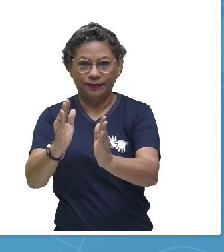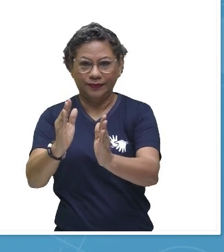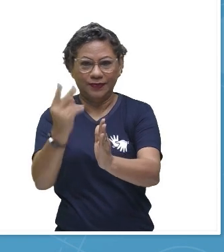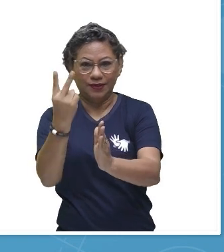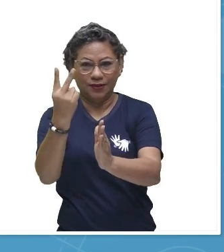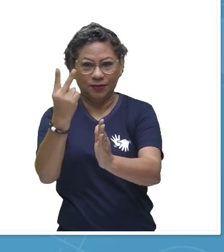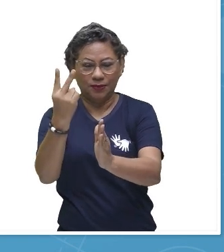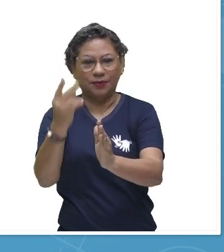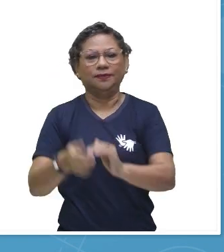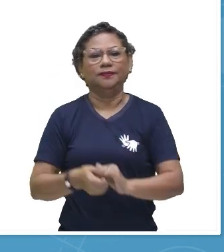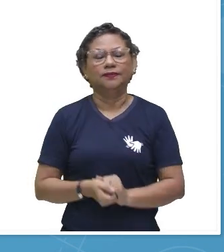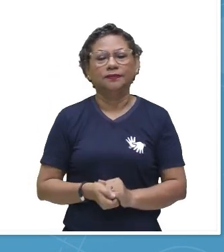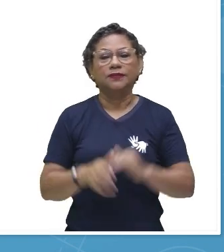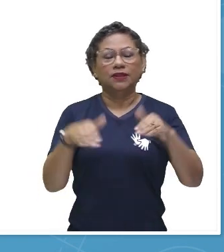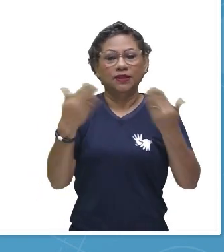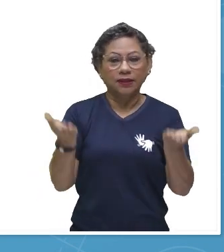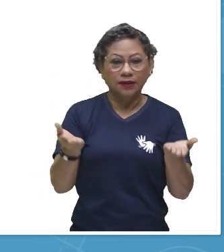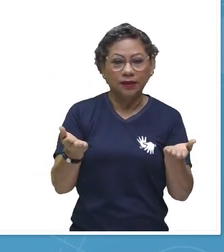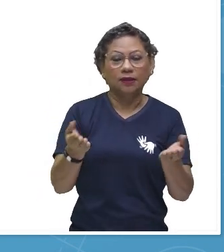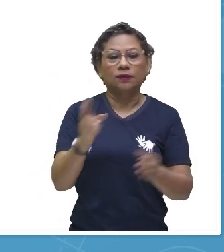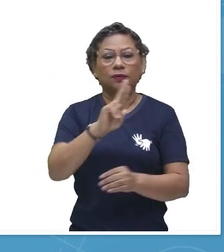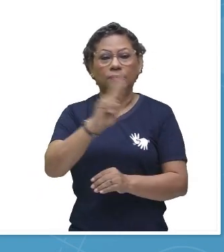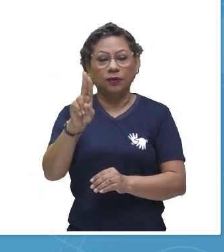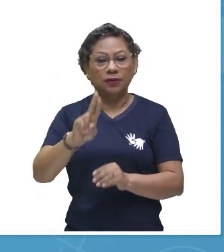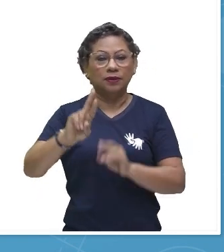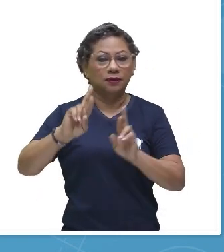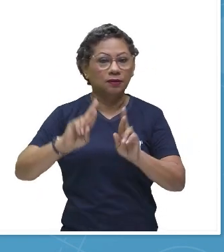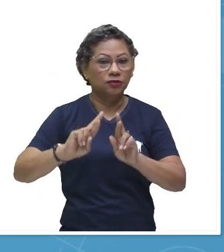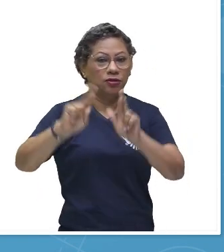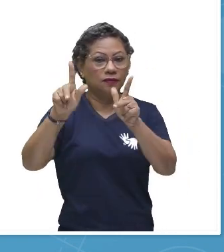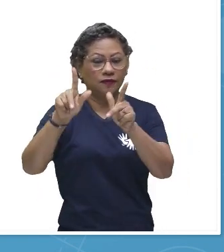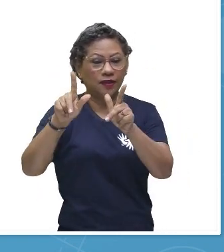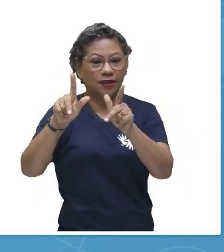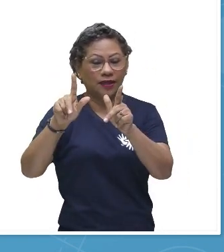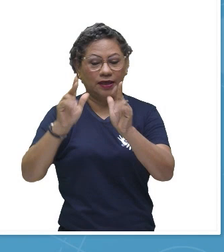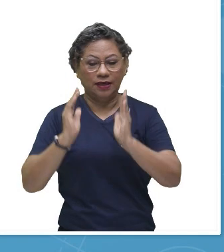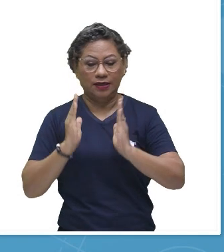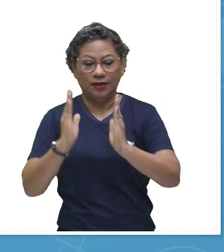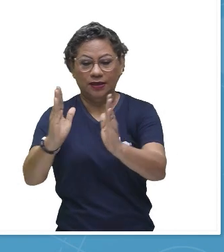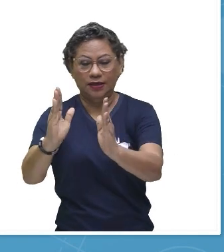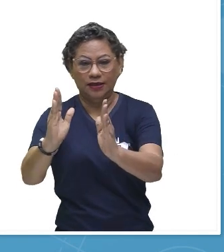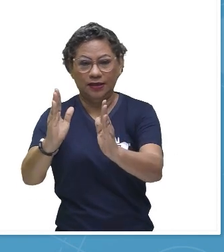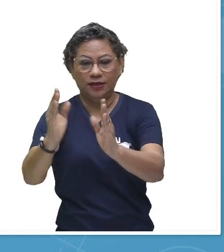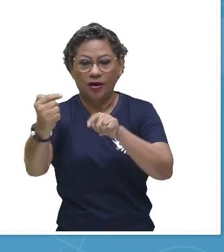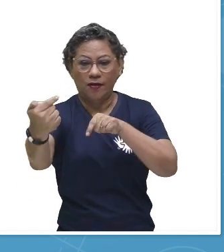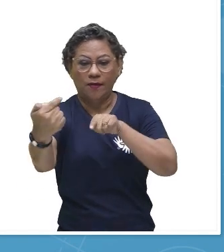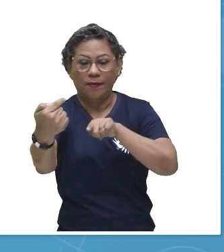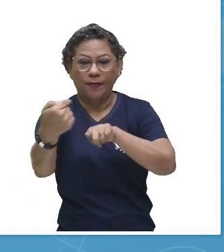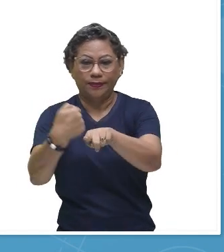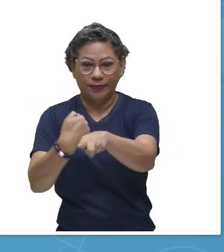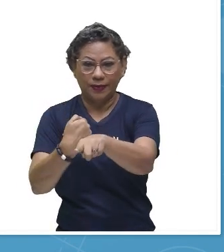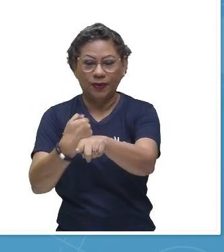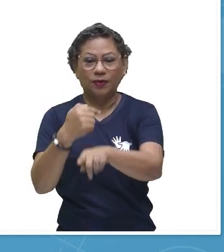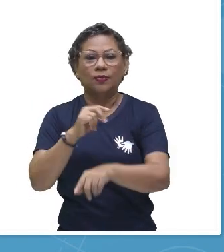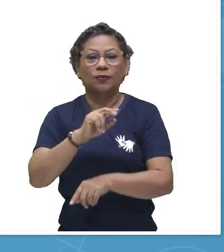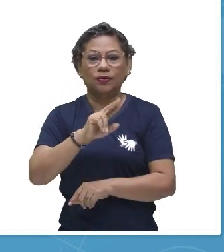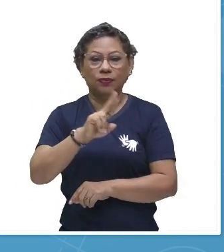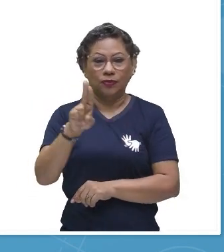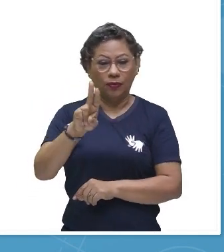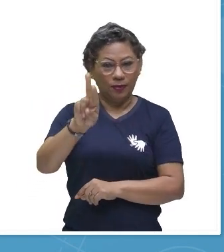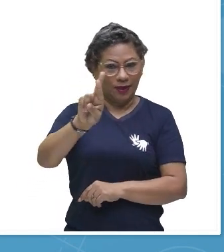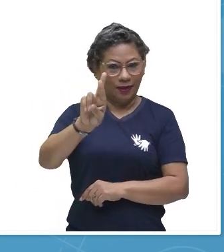que estão em planos diferentes são chamadas reversas. Olha só, se eu for comparar a reta